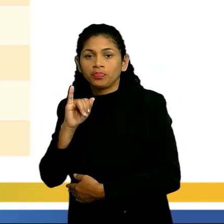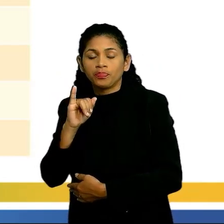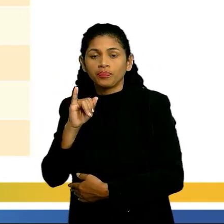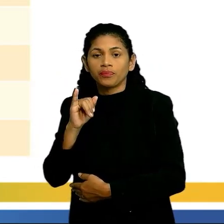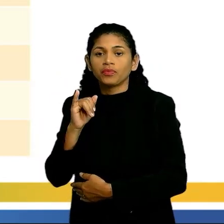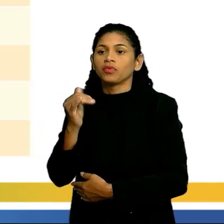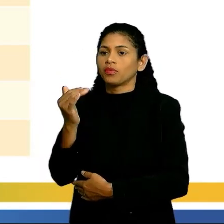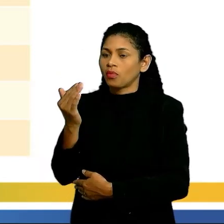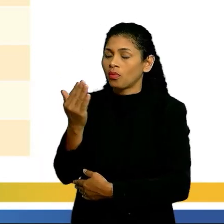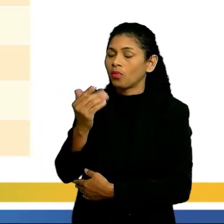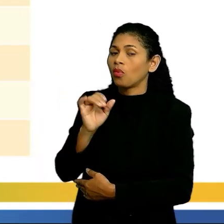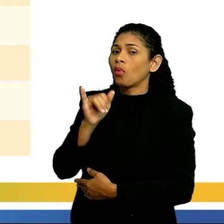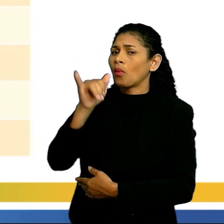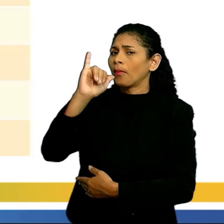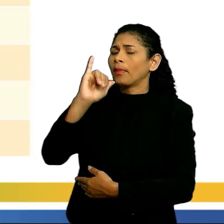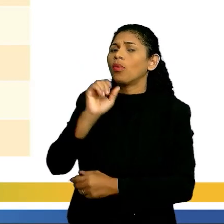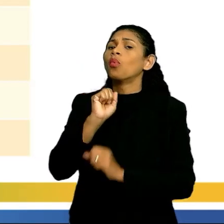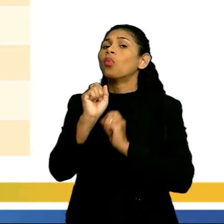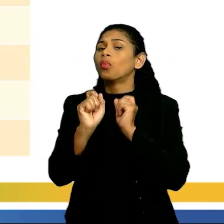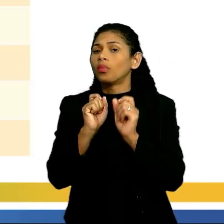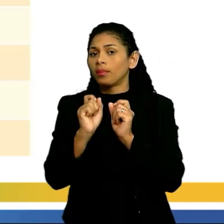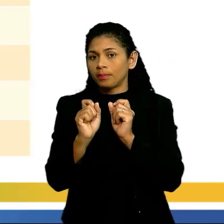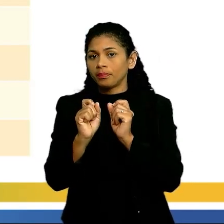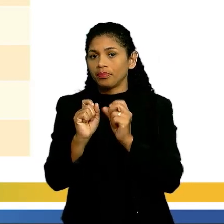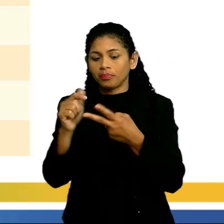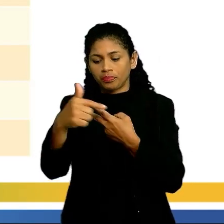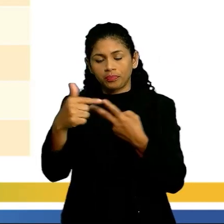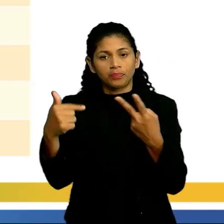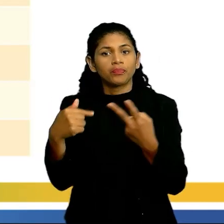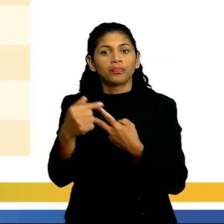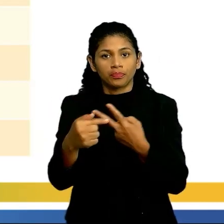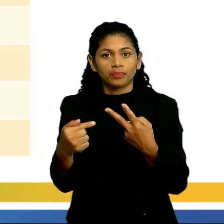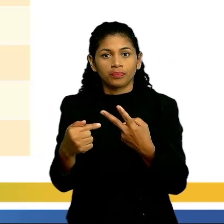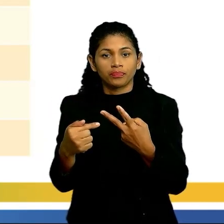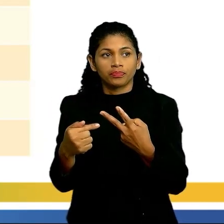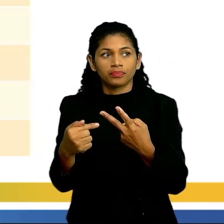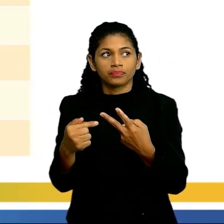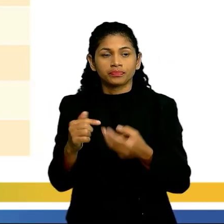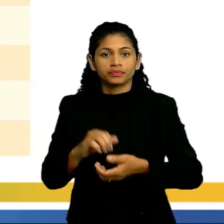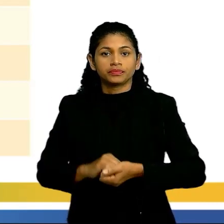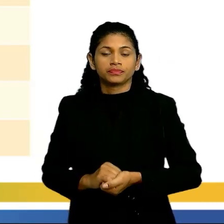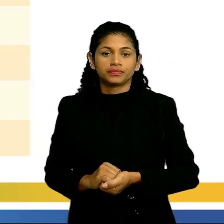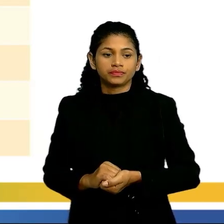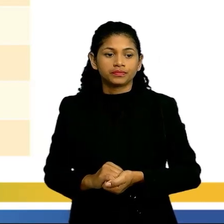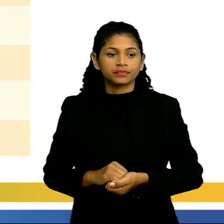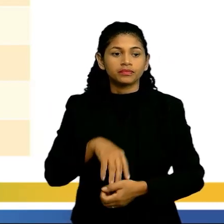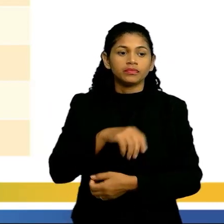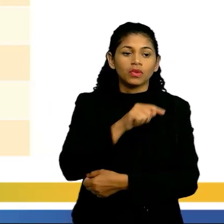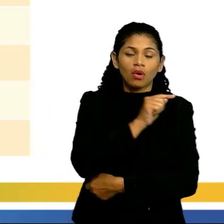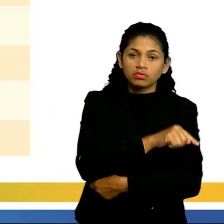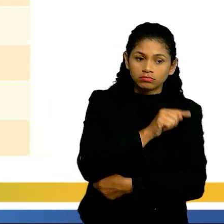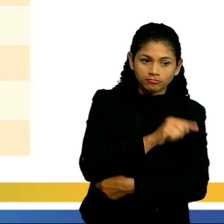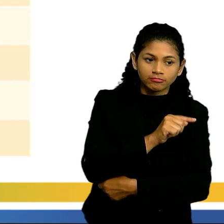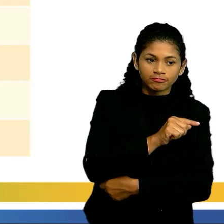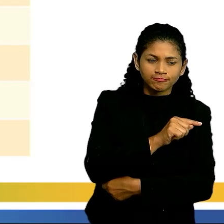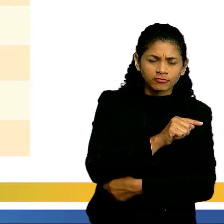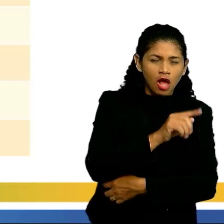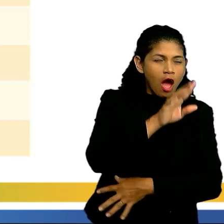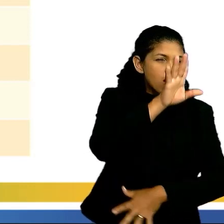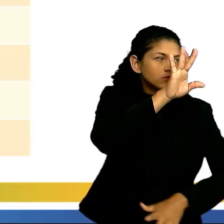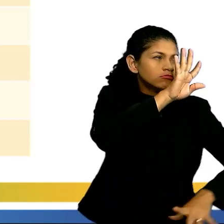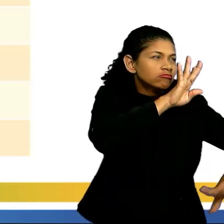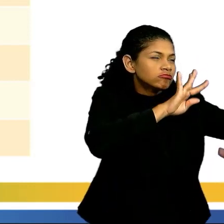dionisíaco, mas eu sou as duas coisas. Bom, então, o Apolo é o deus do idealismo,